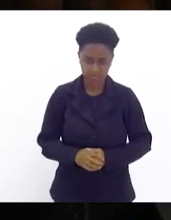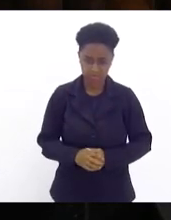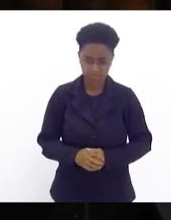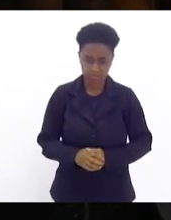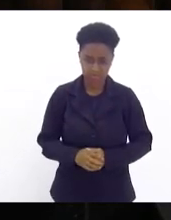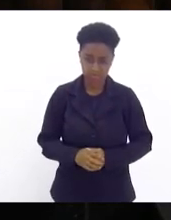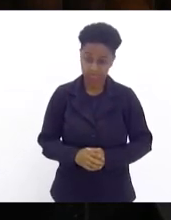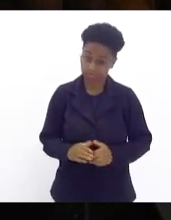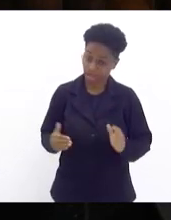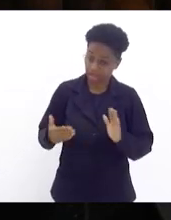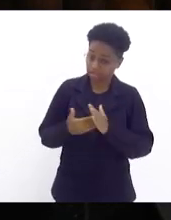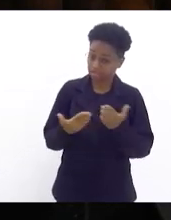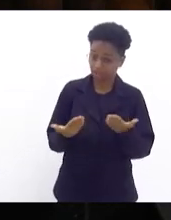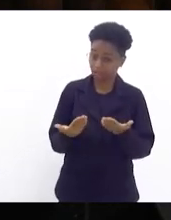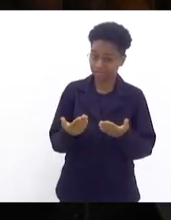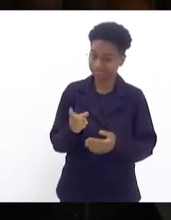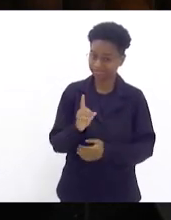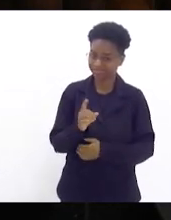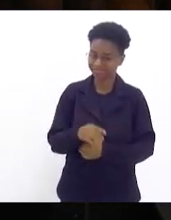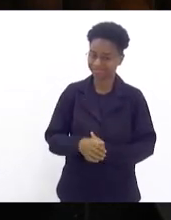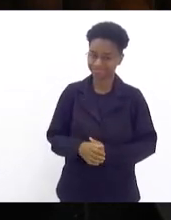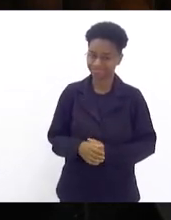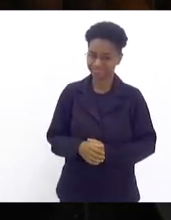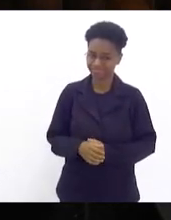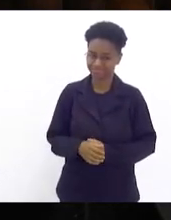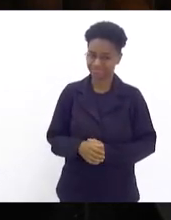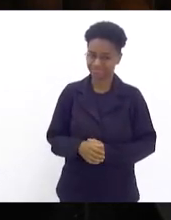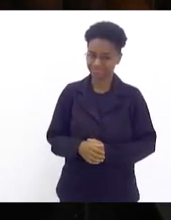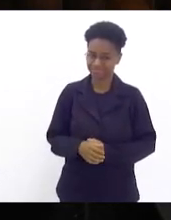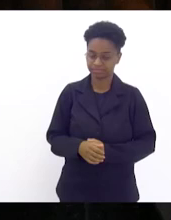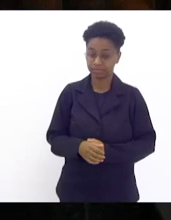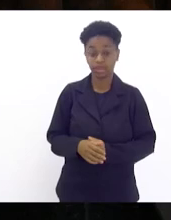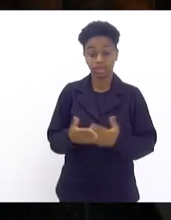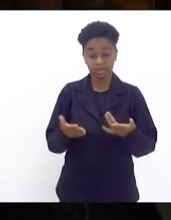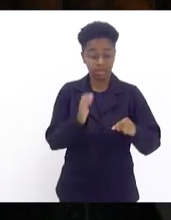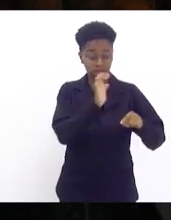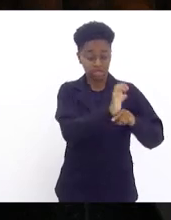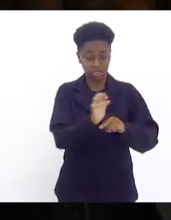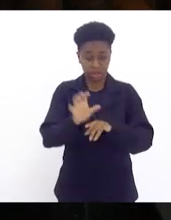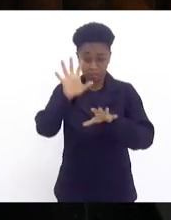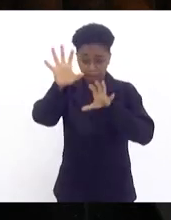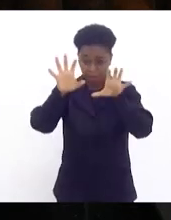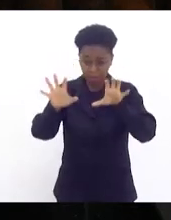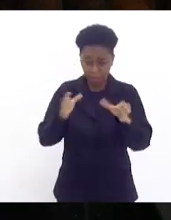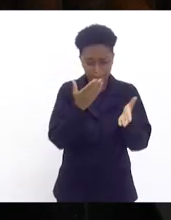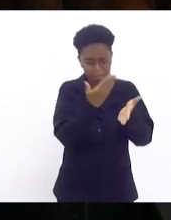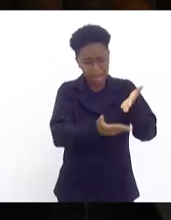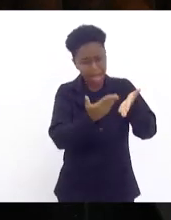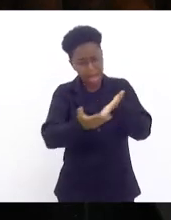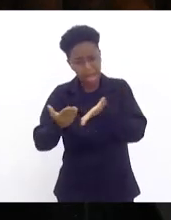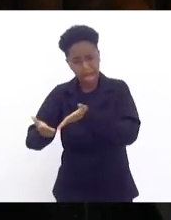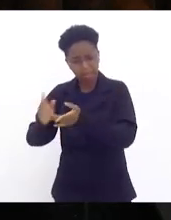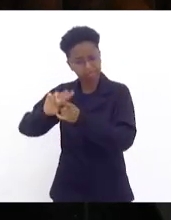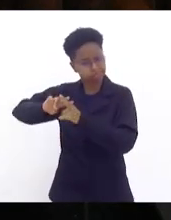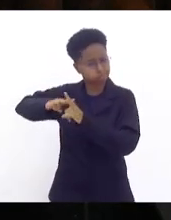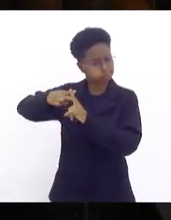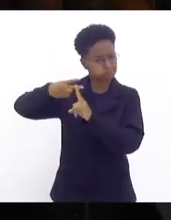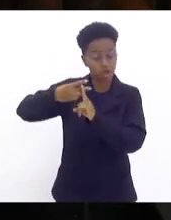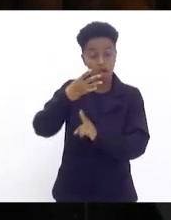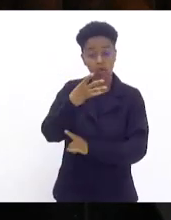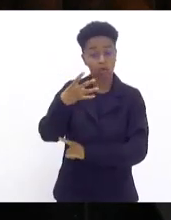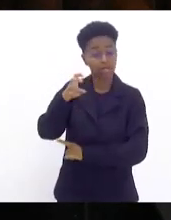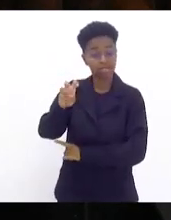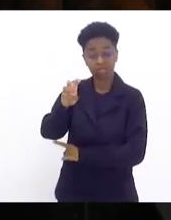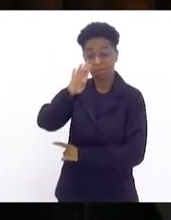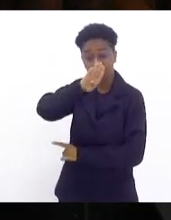até agora não as perdas dos estados brasileiros foram superiores a 45